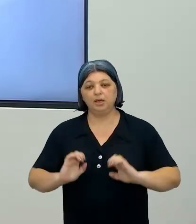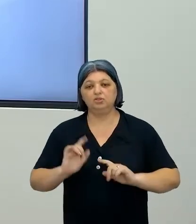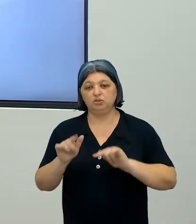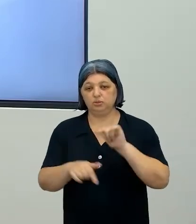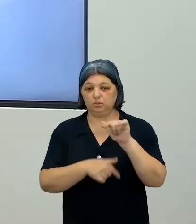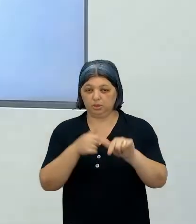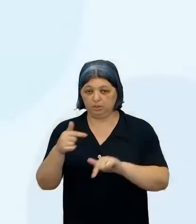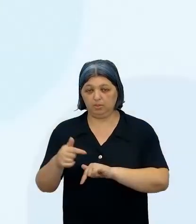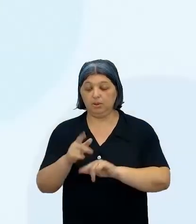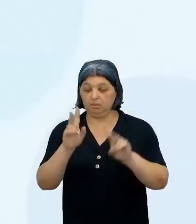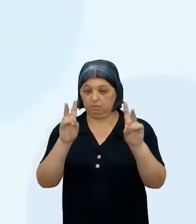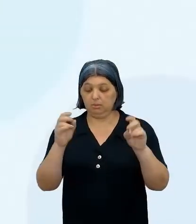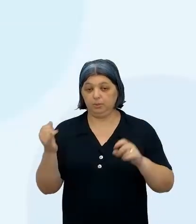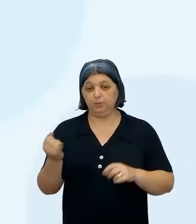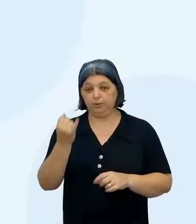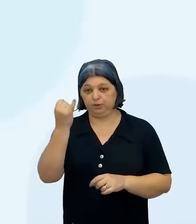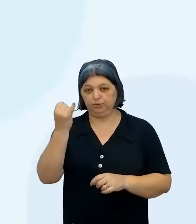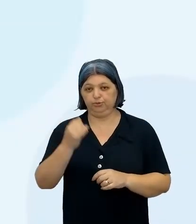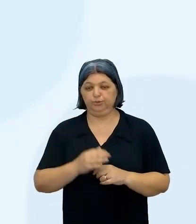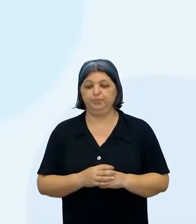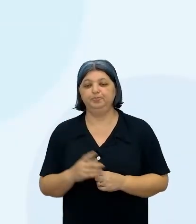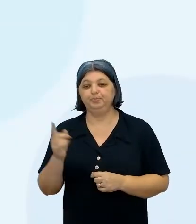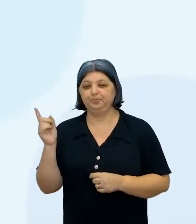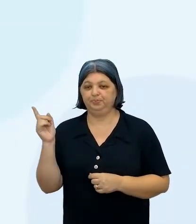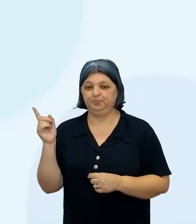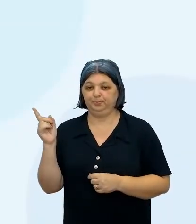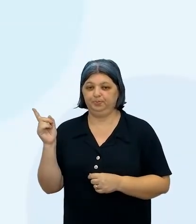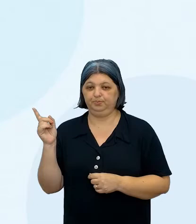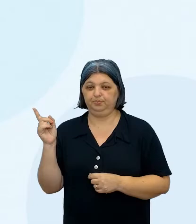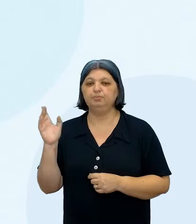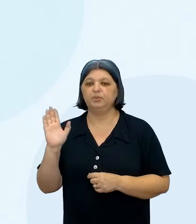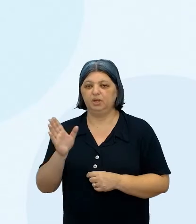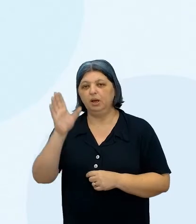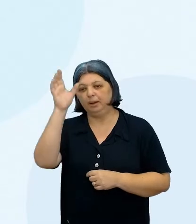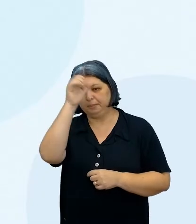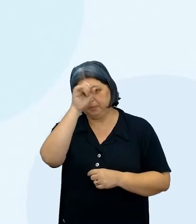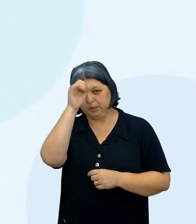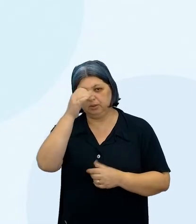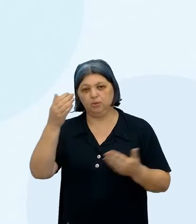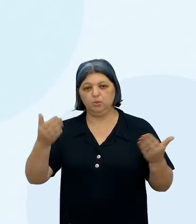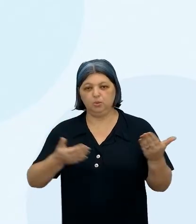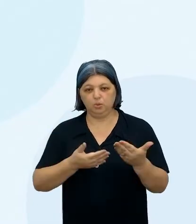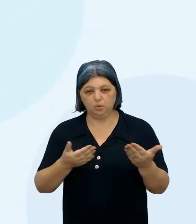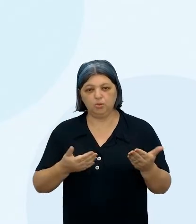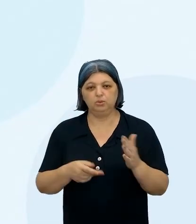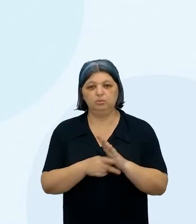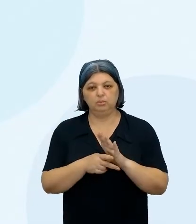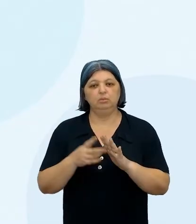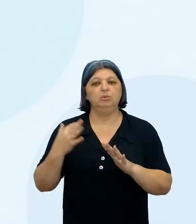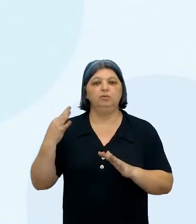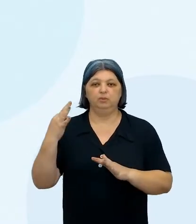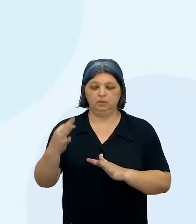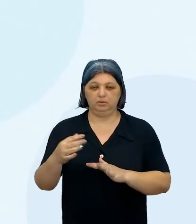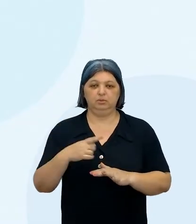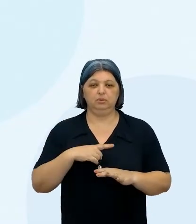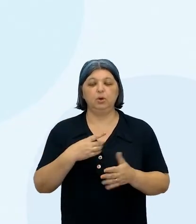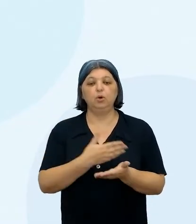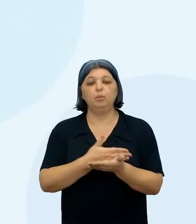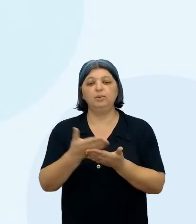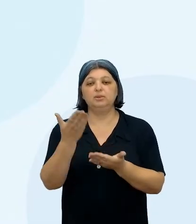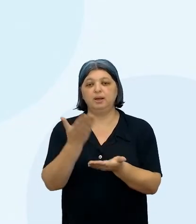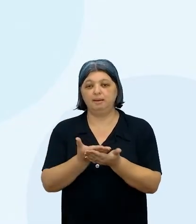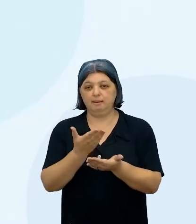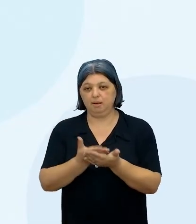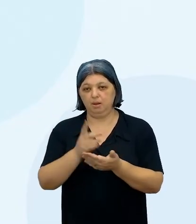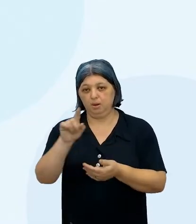são assuntos bem importantes, né? Então, isso daí é o que nós aprendemos, né? O toyotismo é o que vem por aí. Eu já vou começar então a aula que